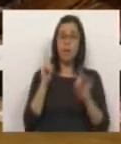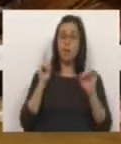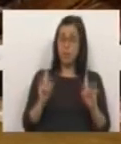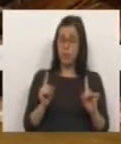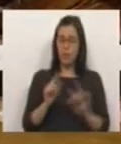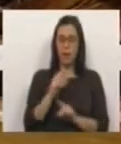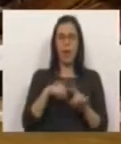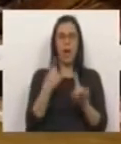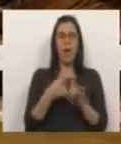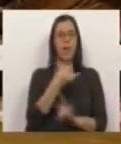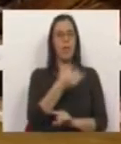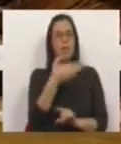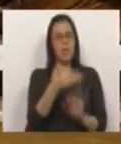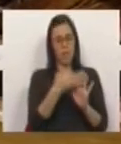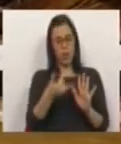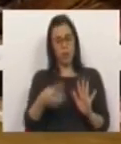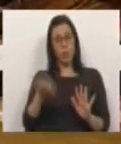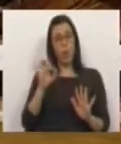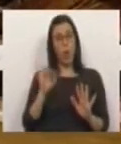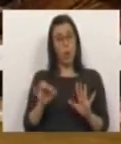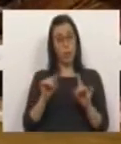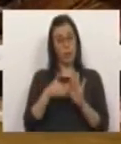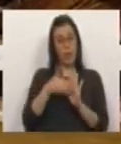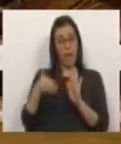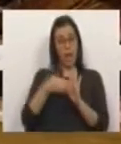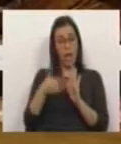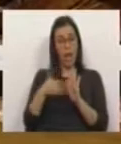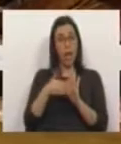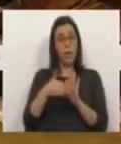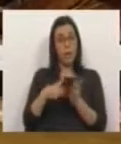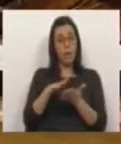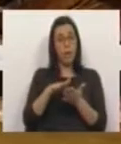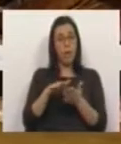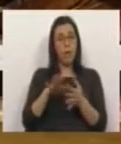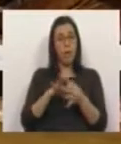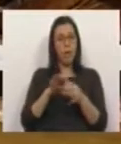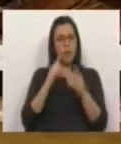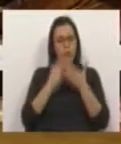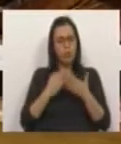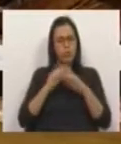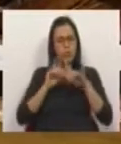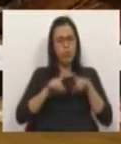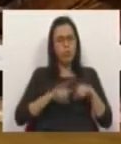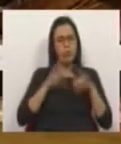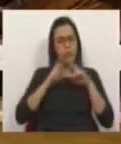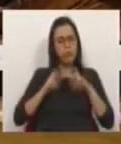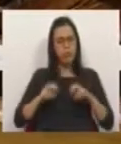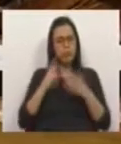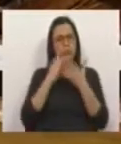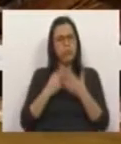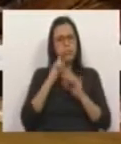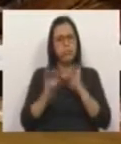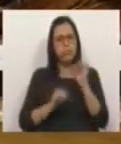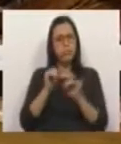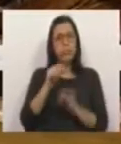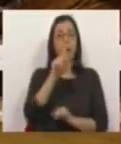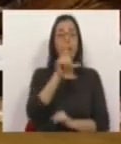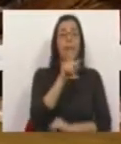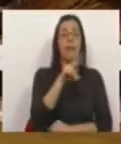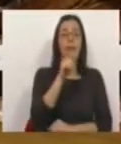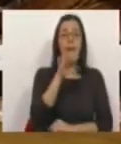particular em 2007-2008. Nessa altura, na base de vários estudos desenvolvidos designadamente pelo